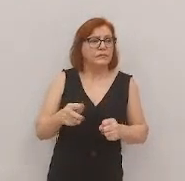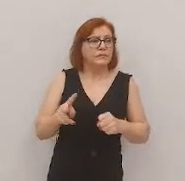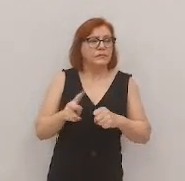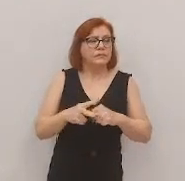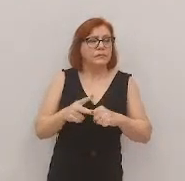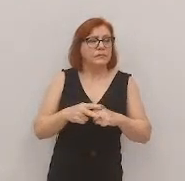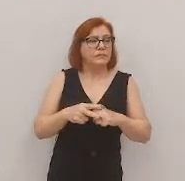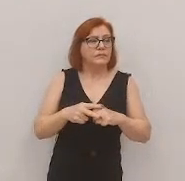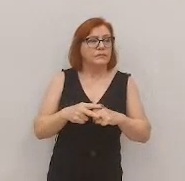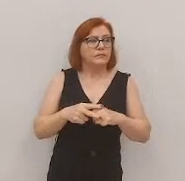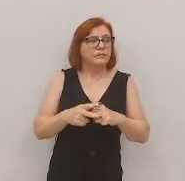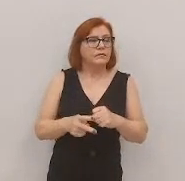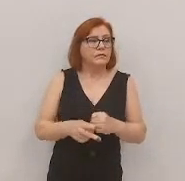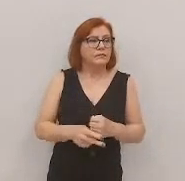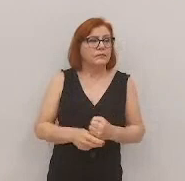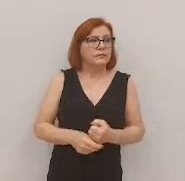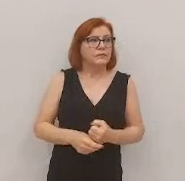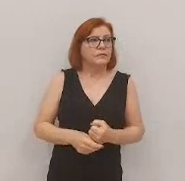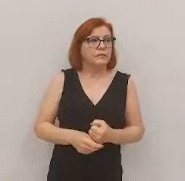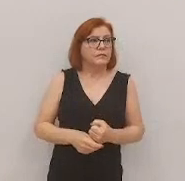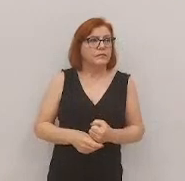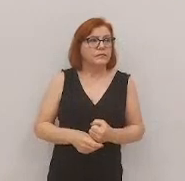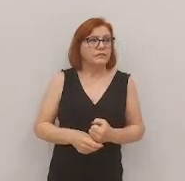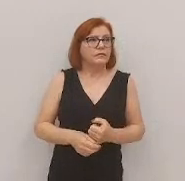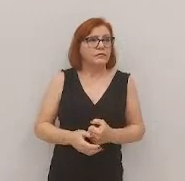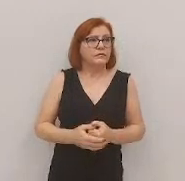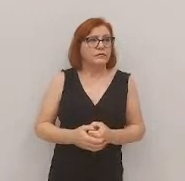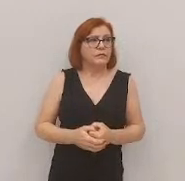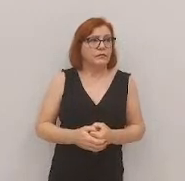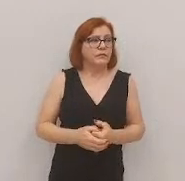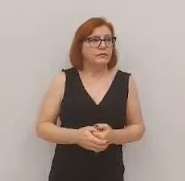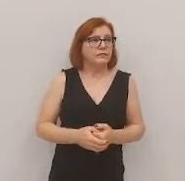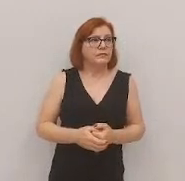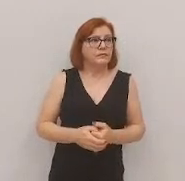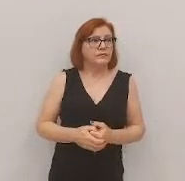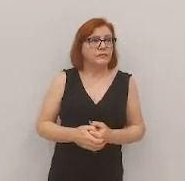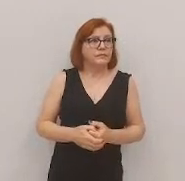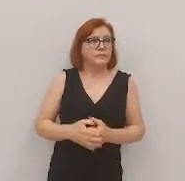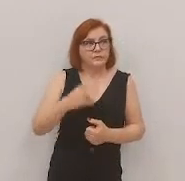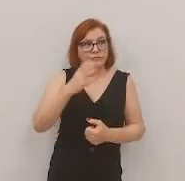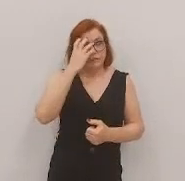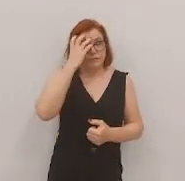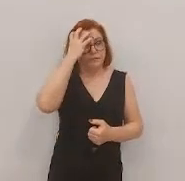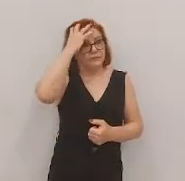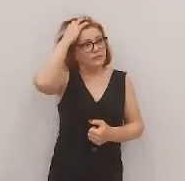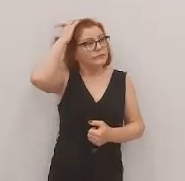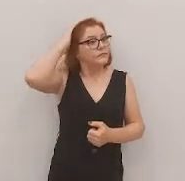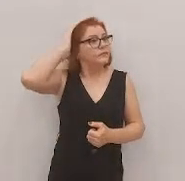Qual que eu citei? É 1 Pedro 5, 8, 9. Já li.